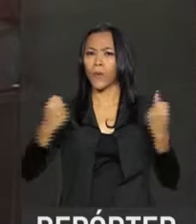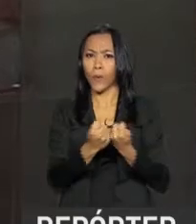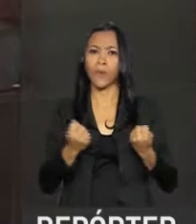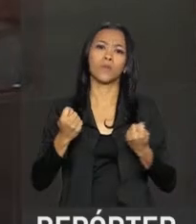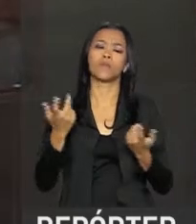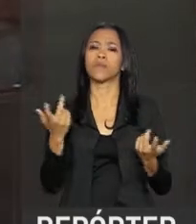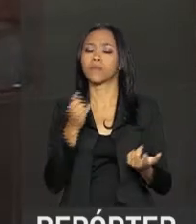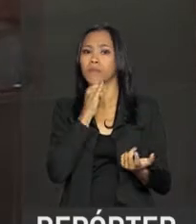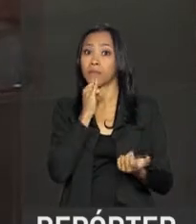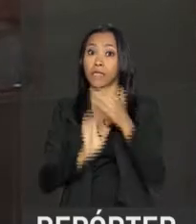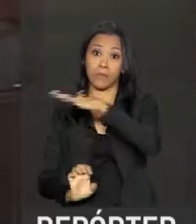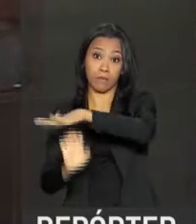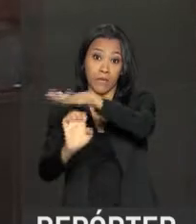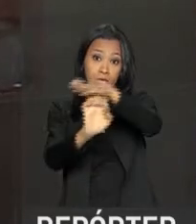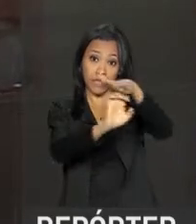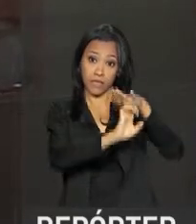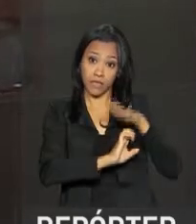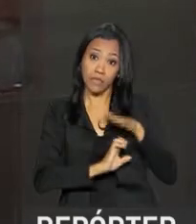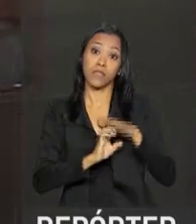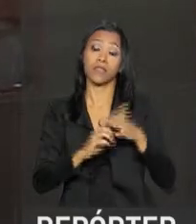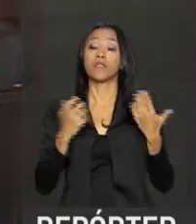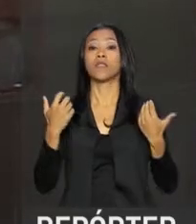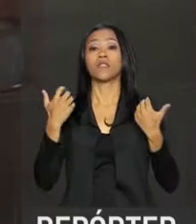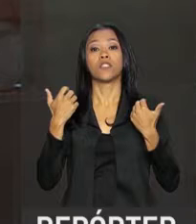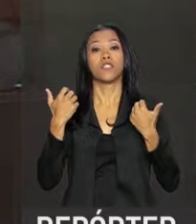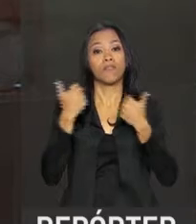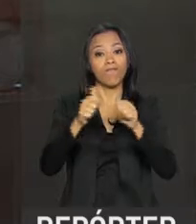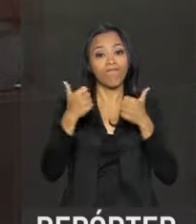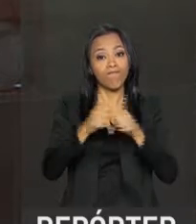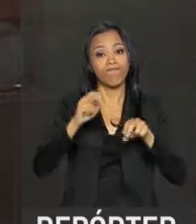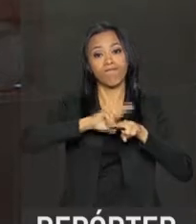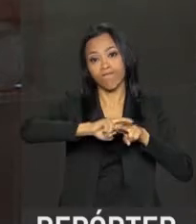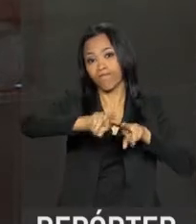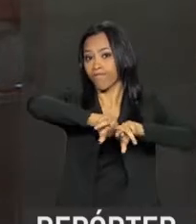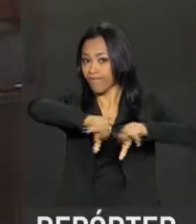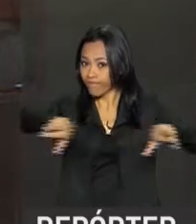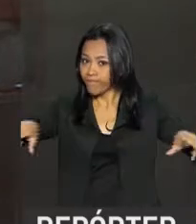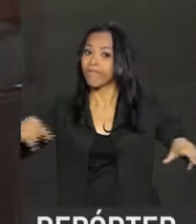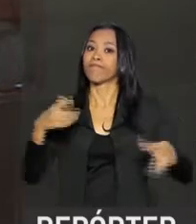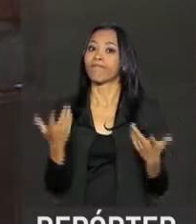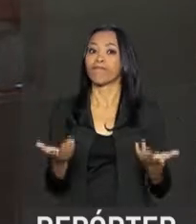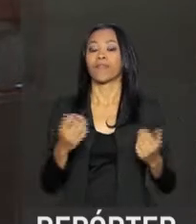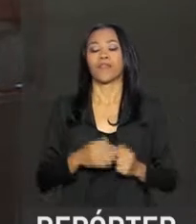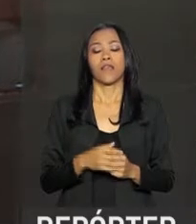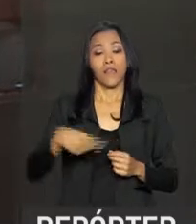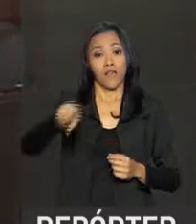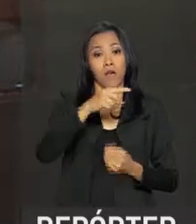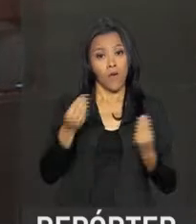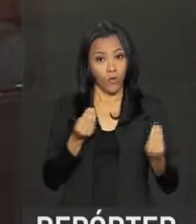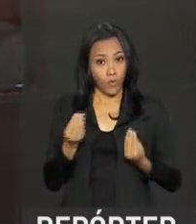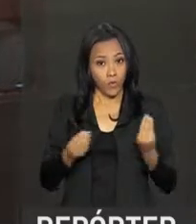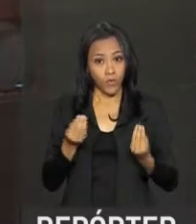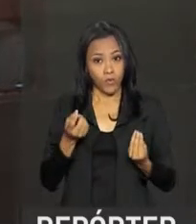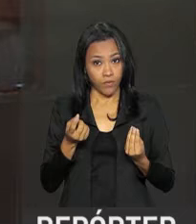veículos das empresas de transportes que operam sob concessão pública, como os ônibus. O recurso para a